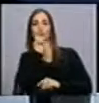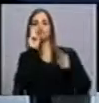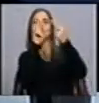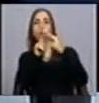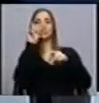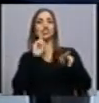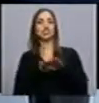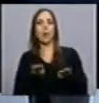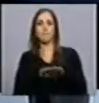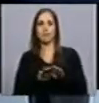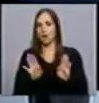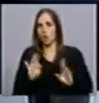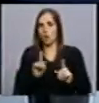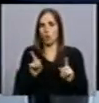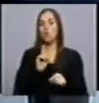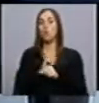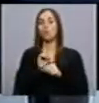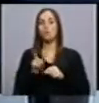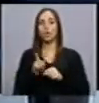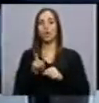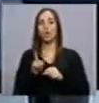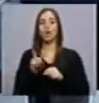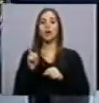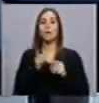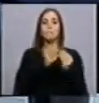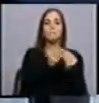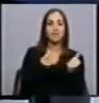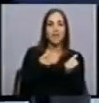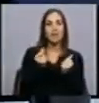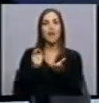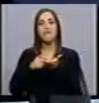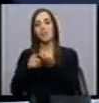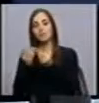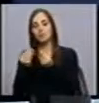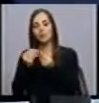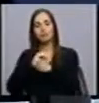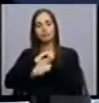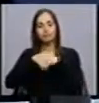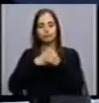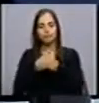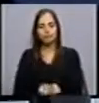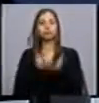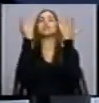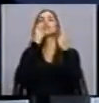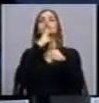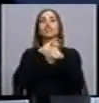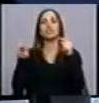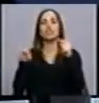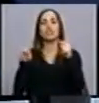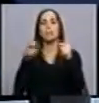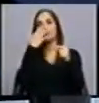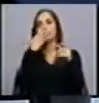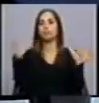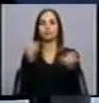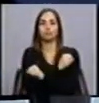simples. Quando a matéria e a antimatéria se fundem, libertam uma enorme quantidade de energia. Aniquilam-se. Mais ou menos o equivalente